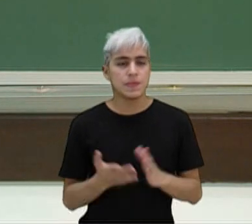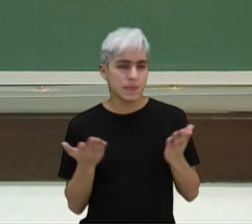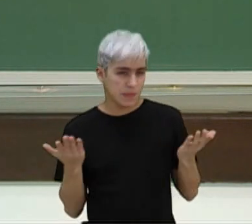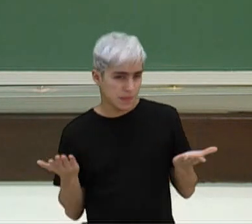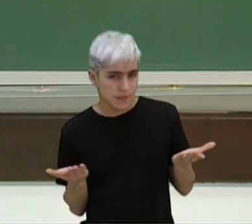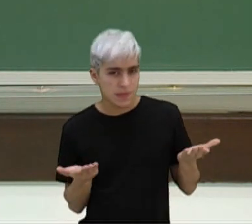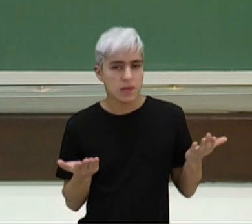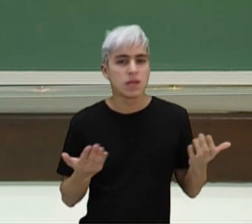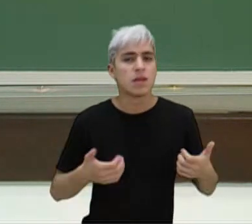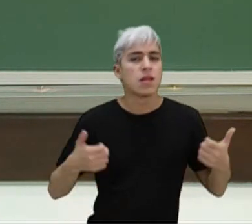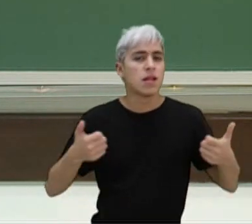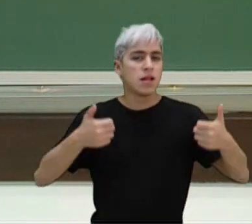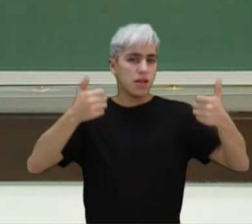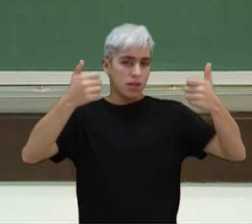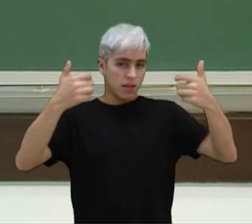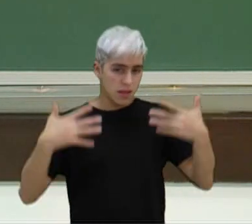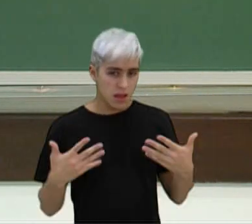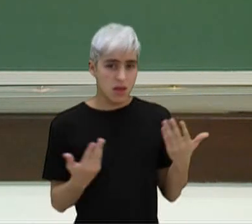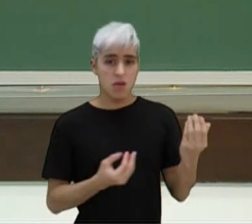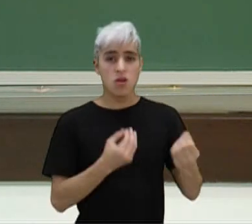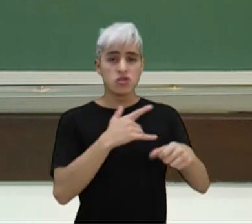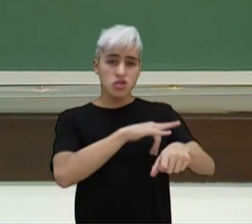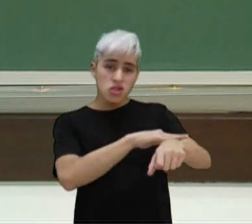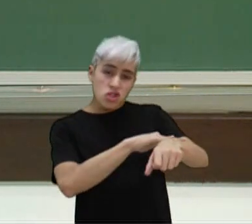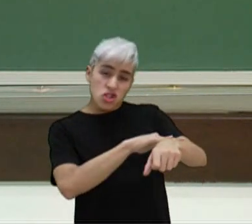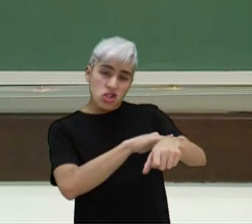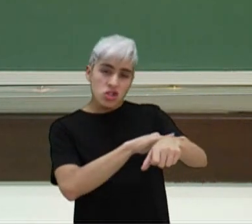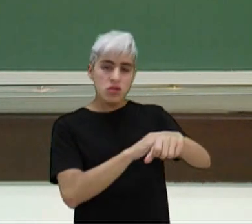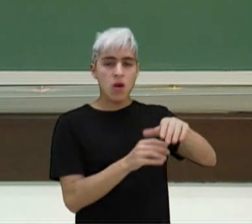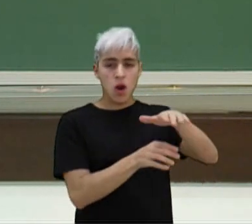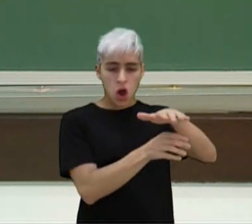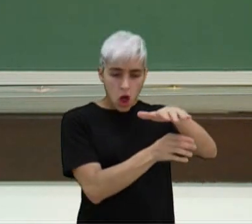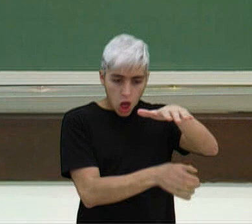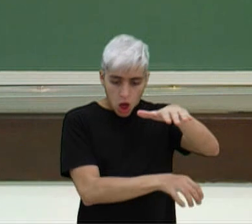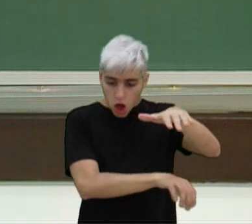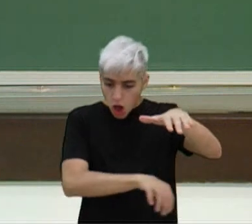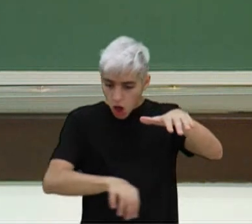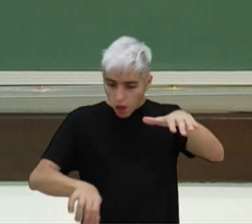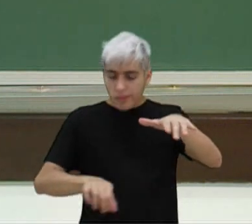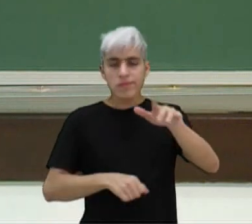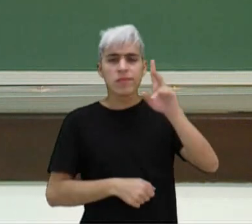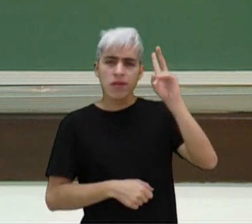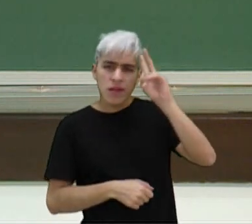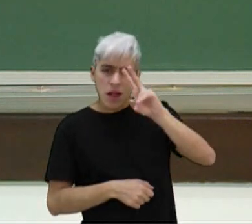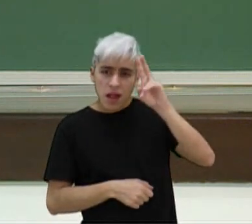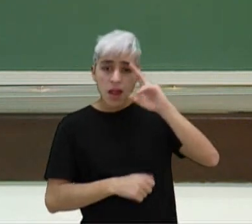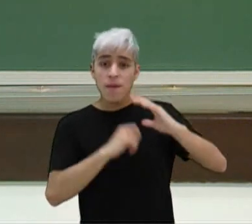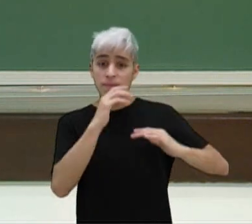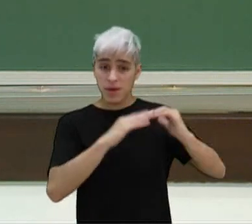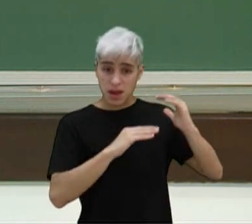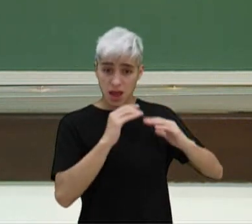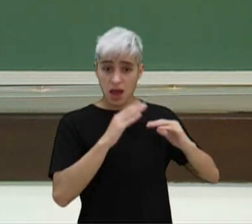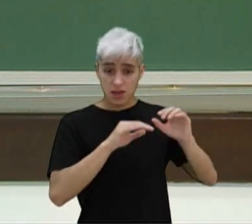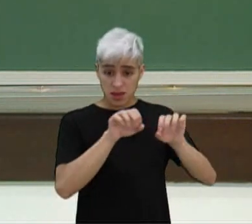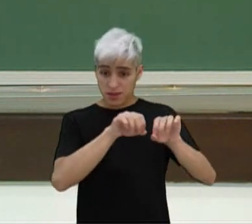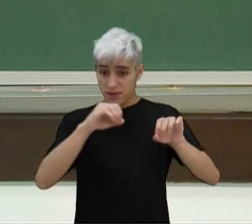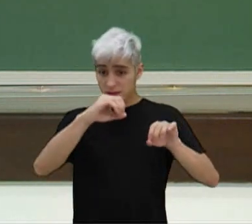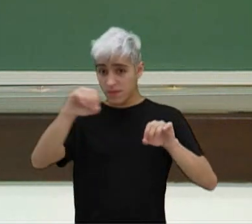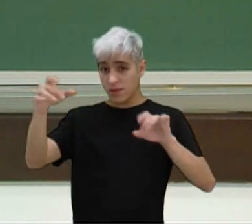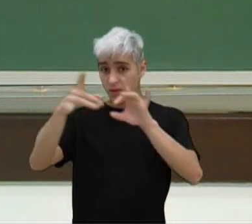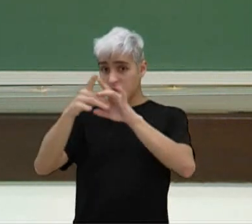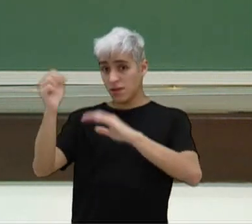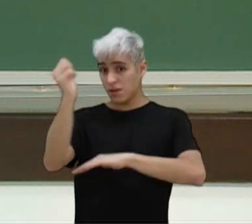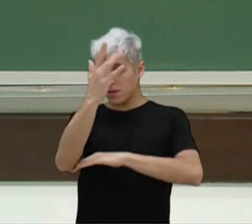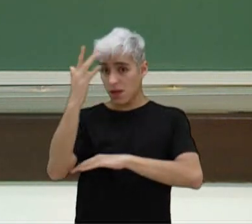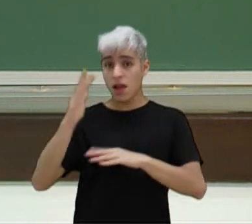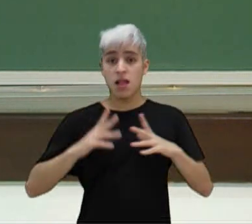Agora vamos falar sobre a rede de esgoto. Então, lembra que nós falamos que uma das práticas do saneamento ambiental é o tratamento